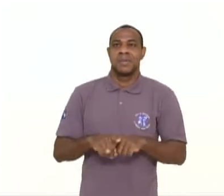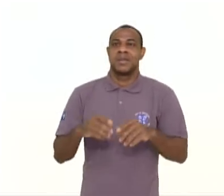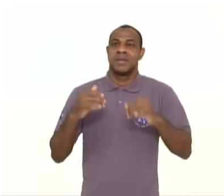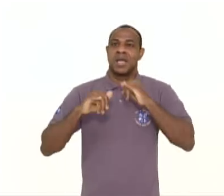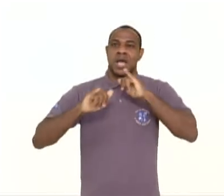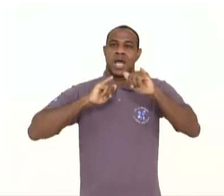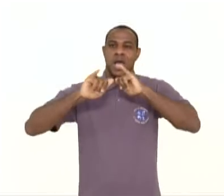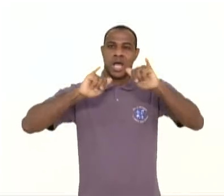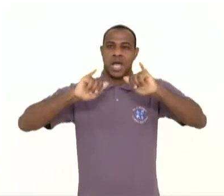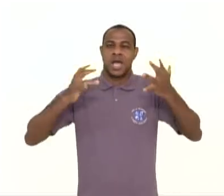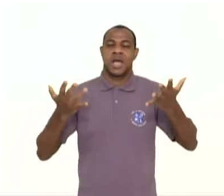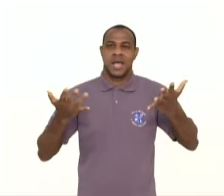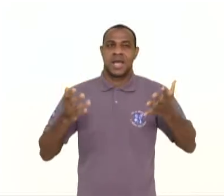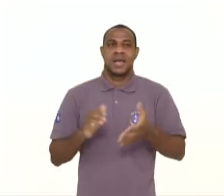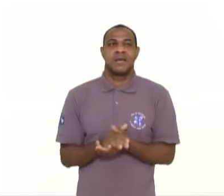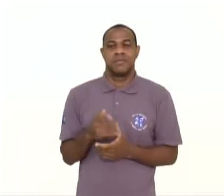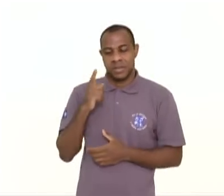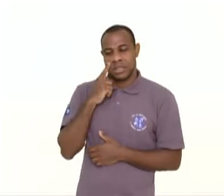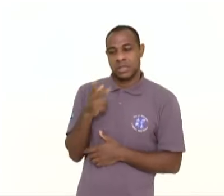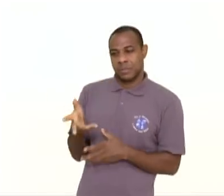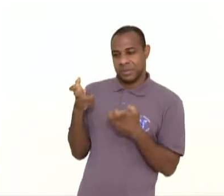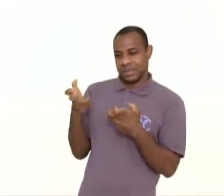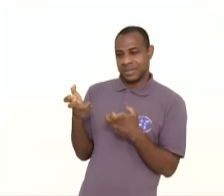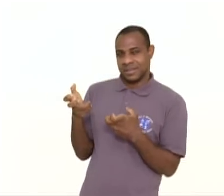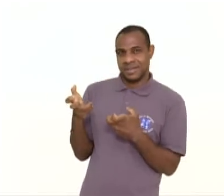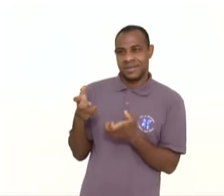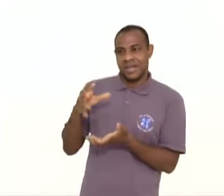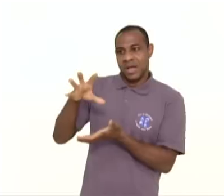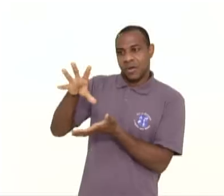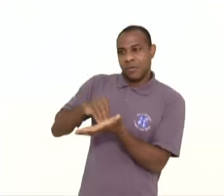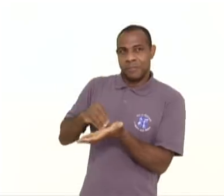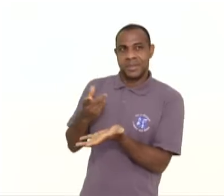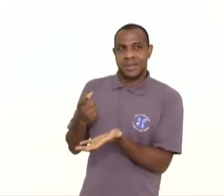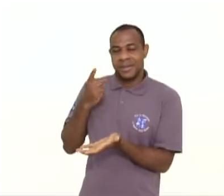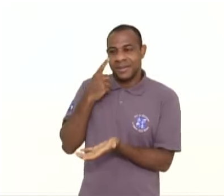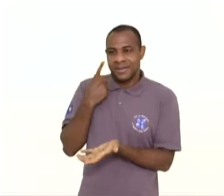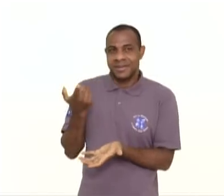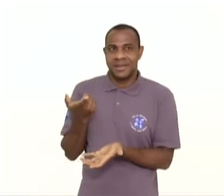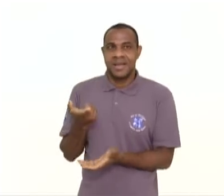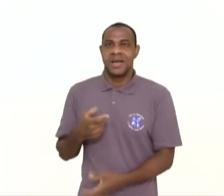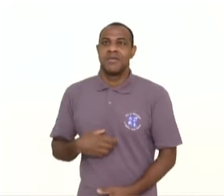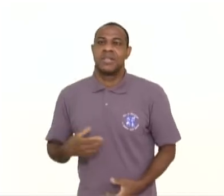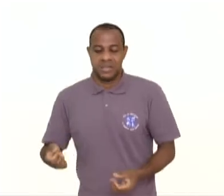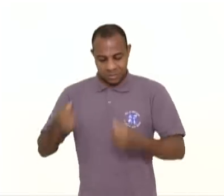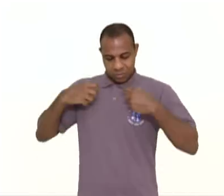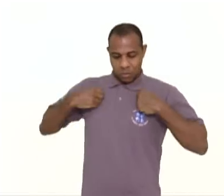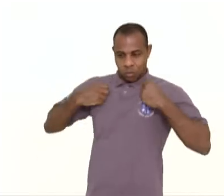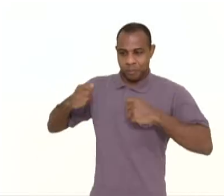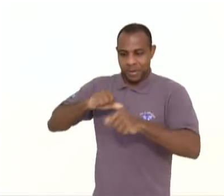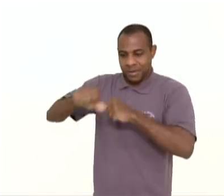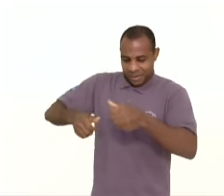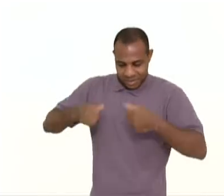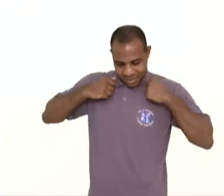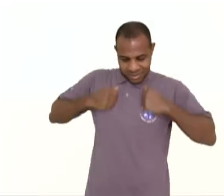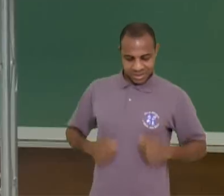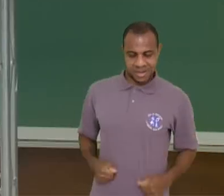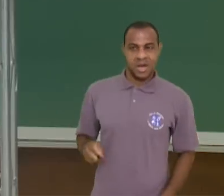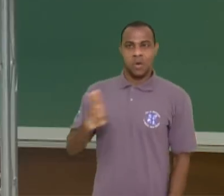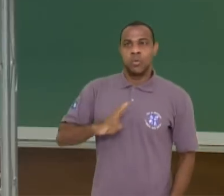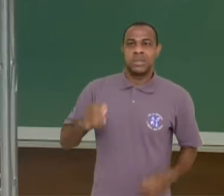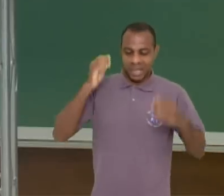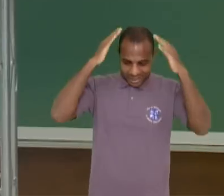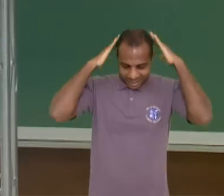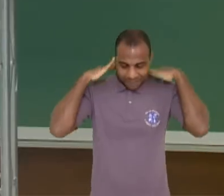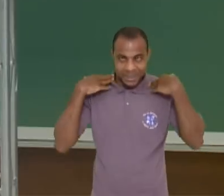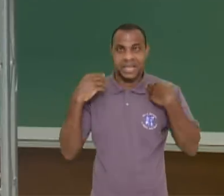atrás da imitação, né? Você observa, tenta passar daquela maneira, se vestir daquela maneira, usar o cabelo,